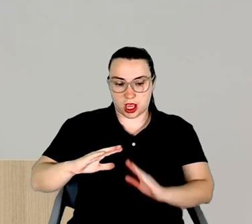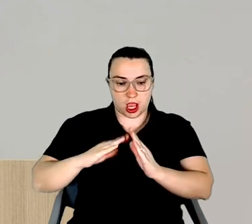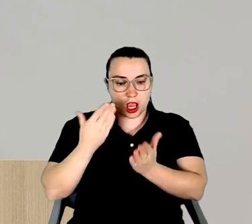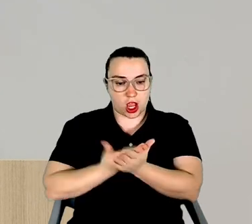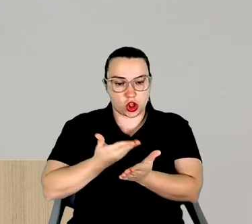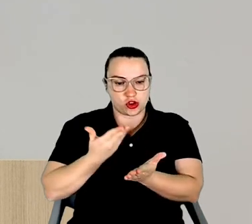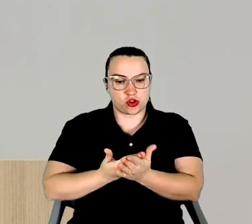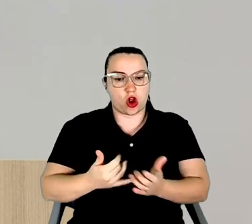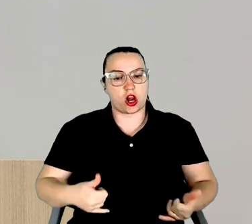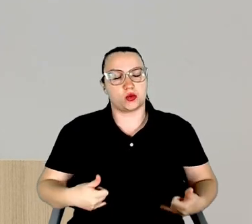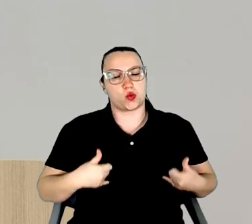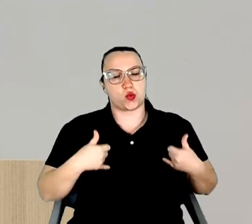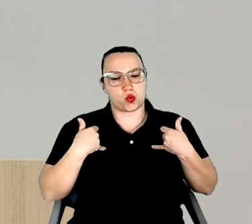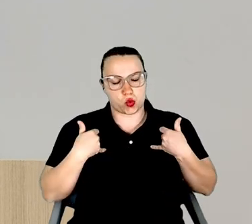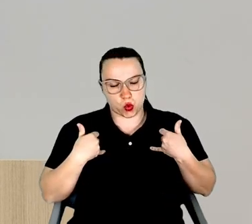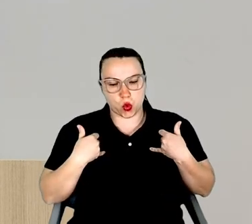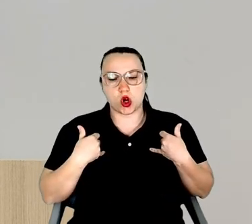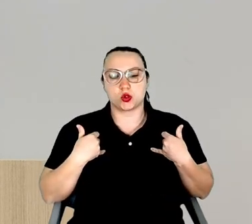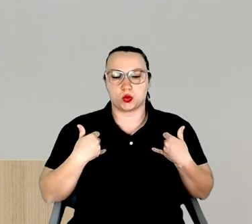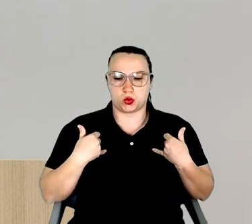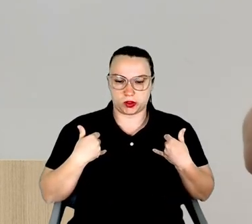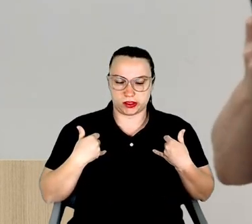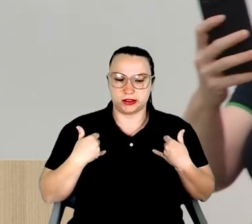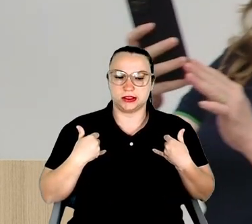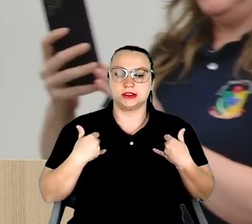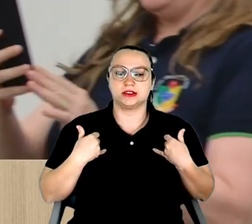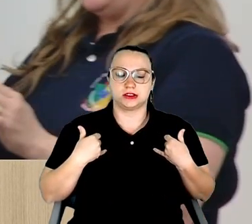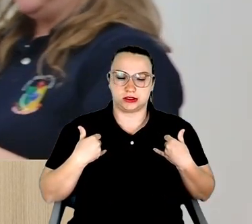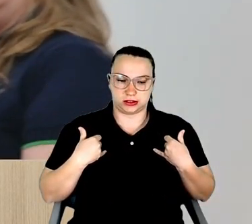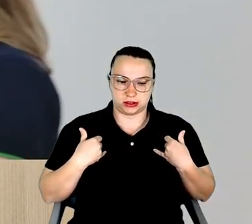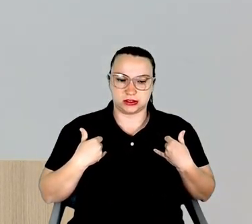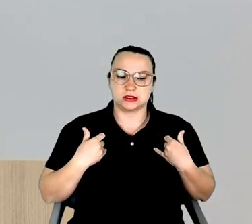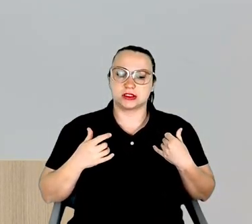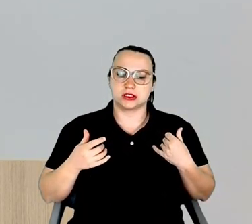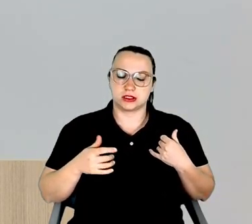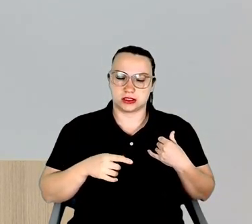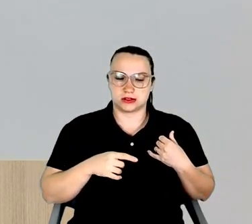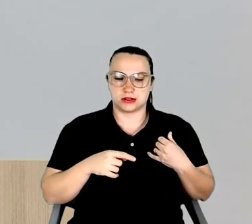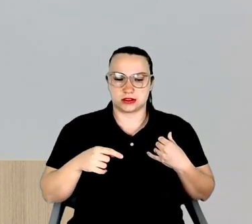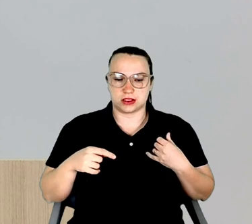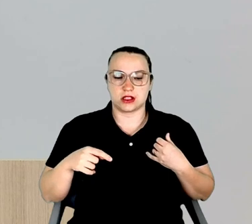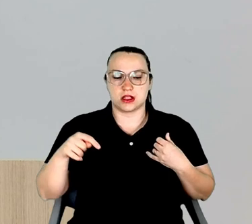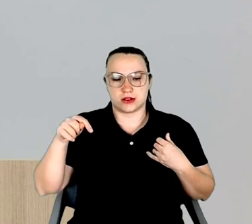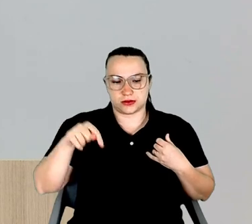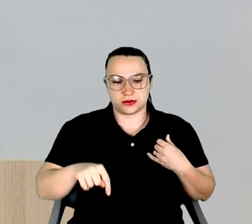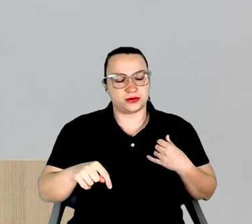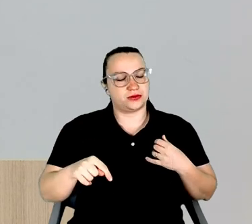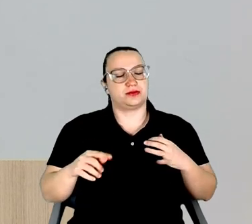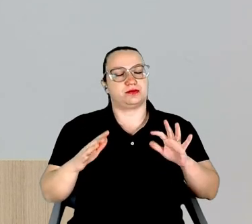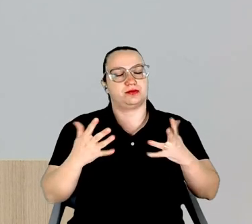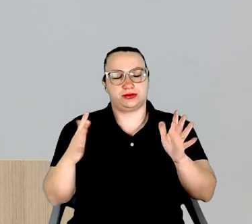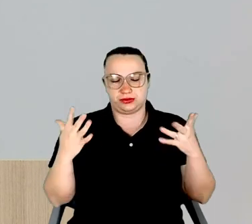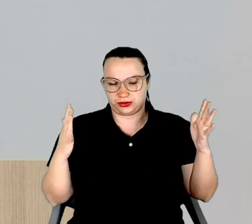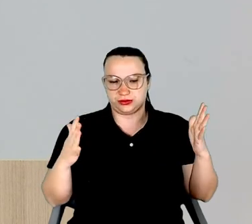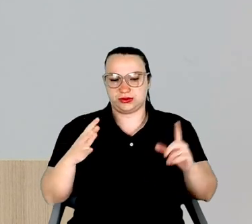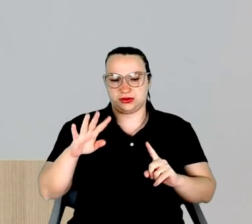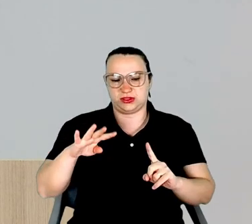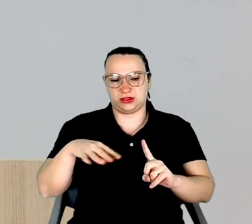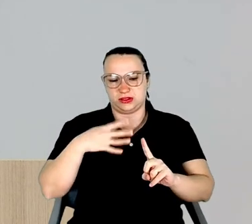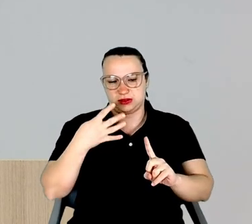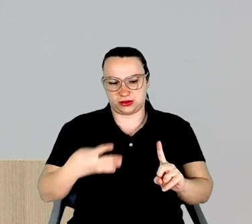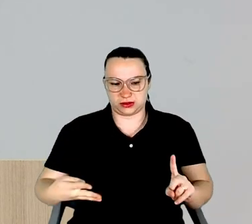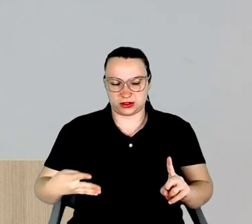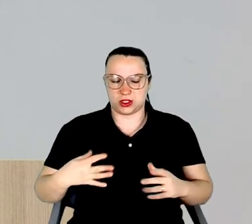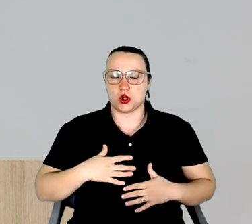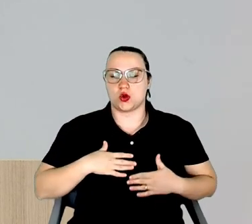orgulha e que, em vários momentos, estão aqui para serem homenageados. É uma honra